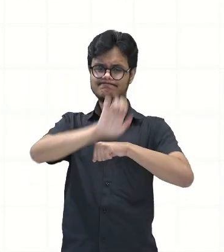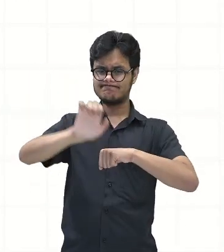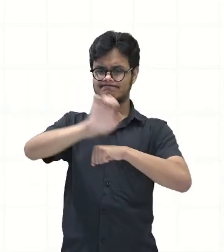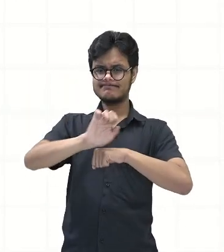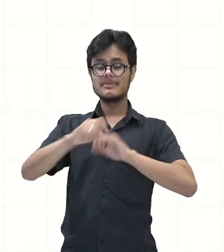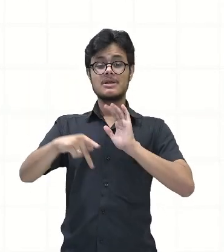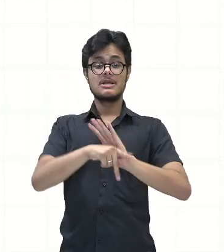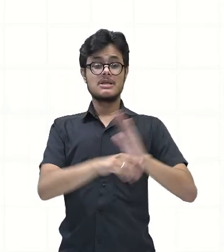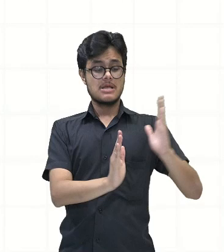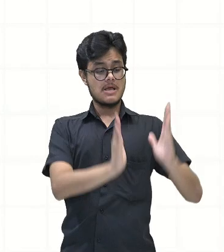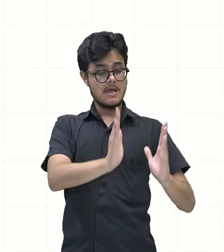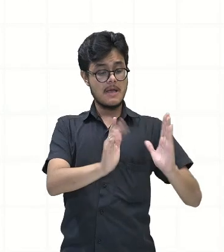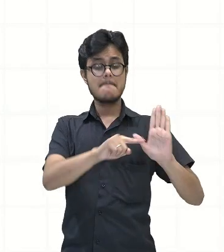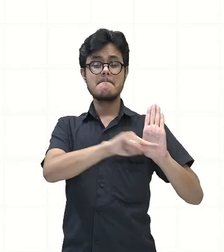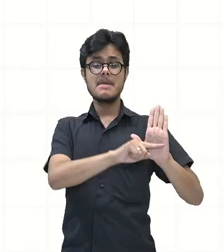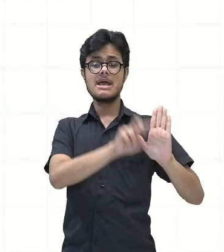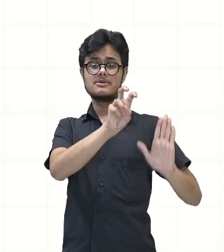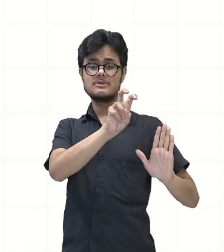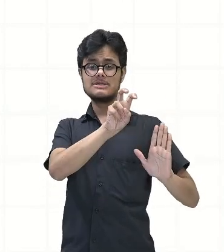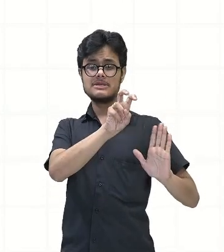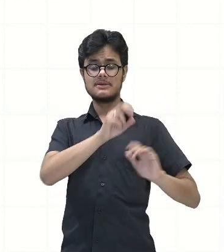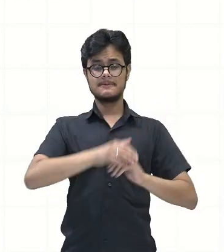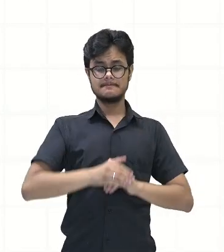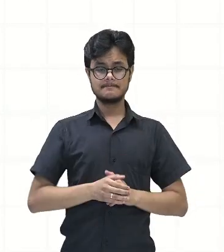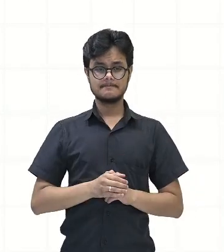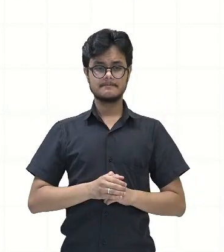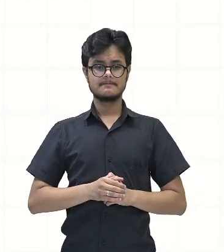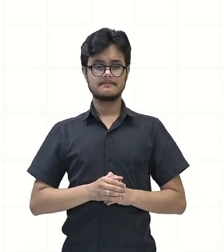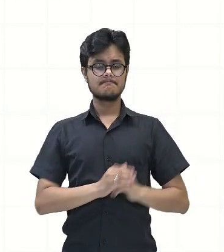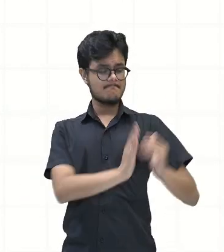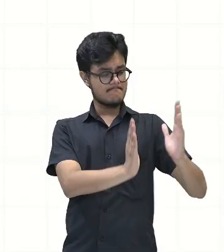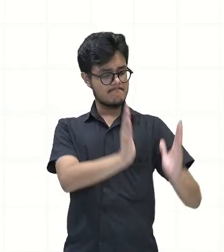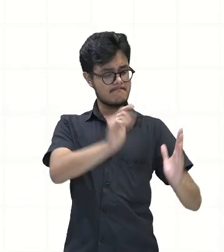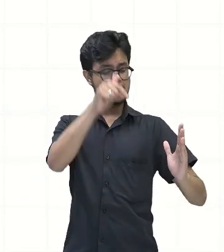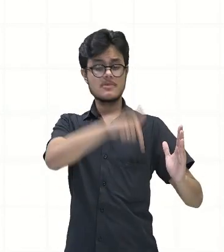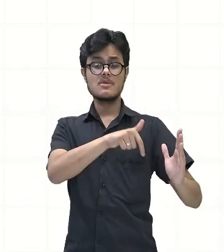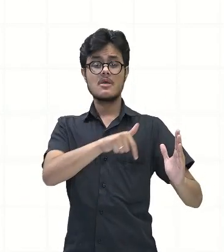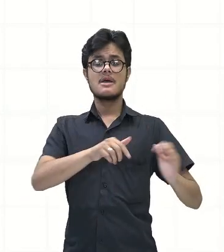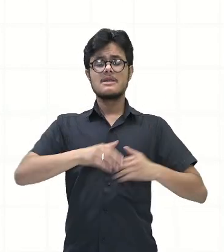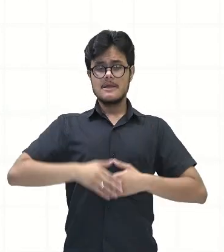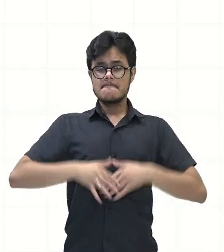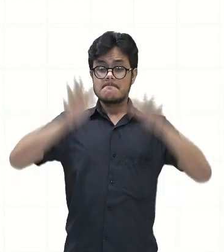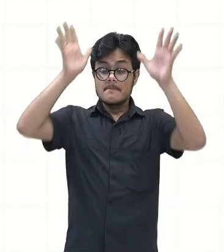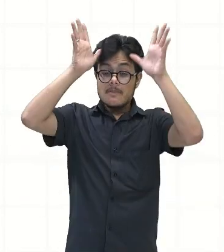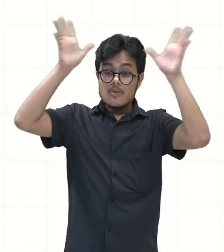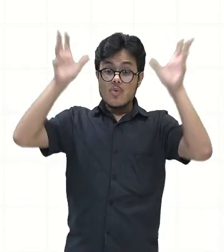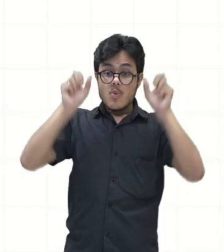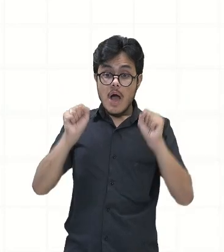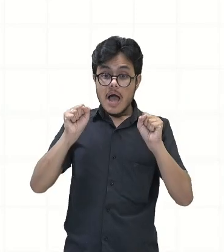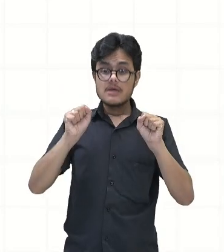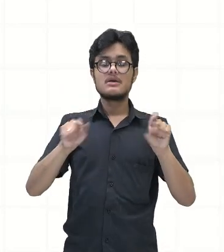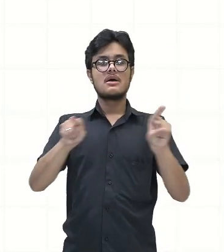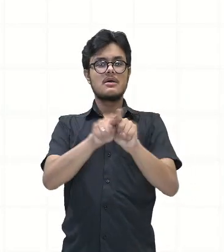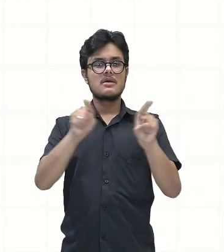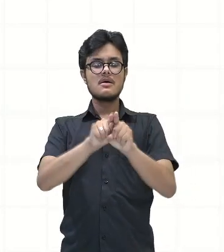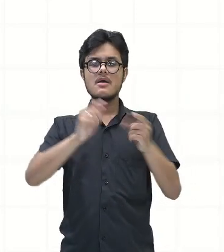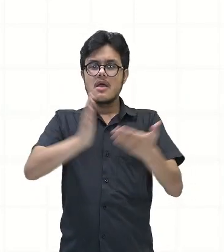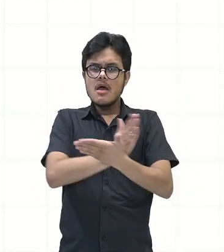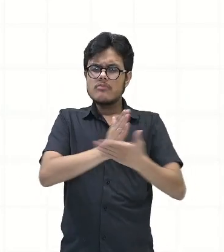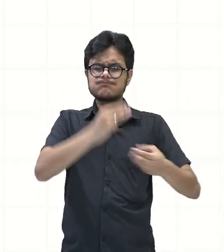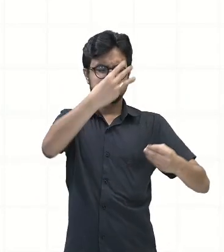fuso -5, que vai aqui compreender o estado do Acre e alguns